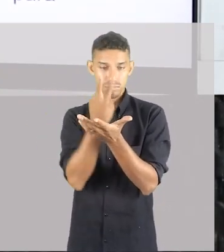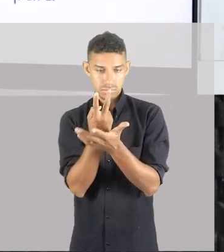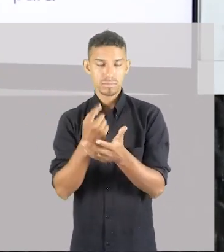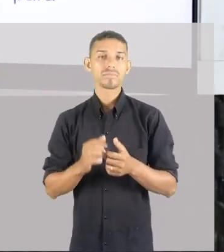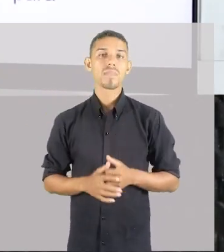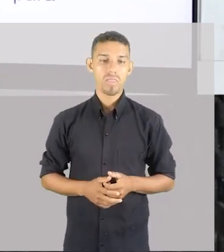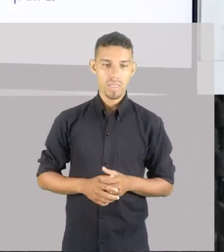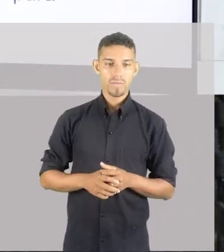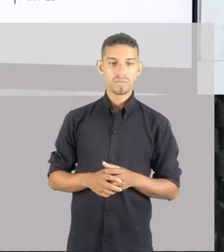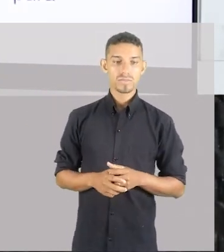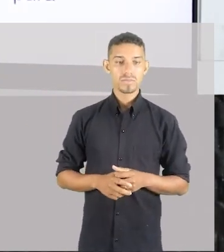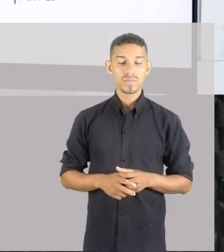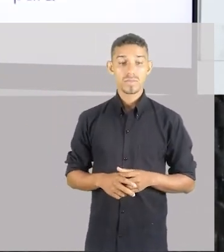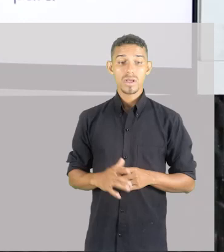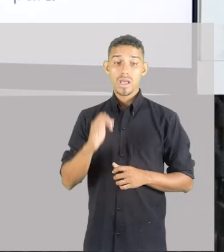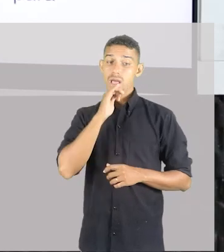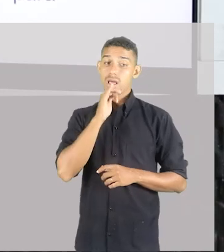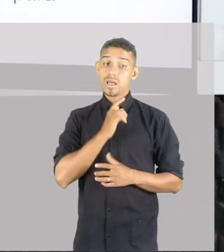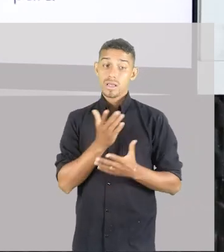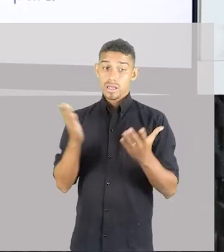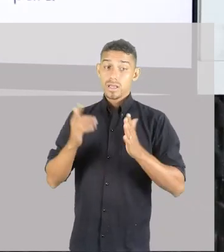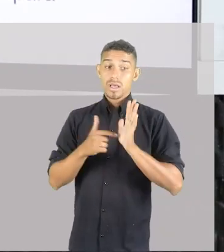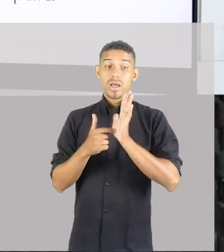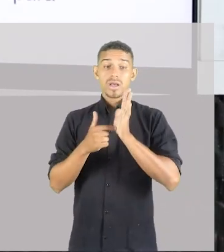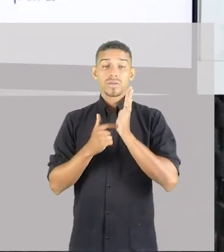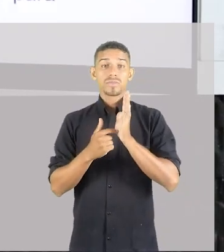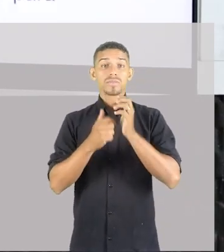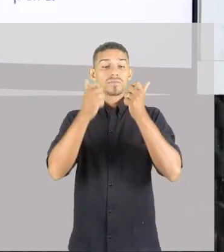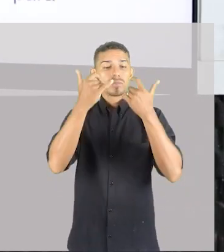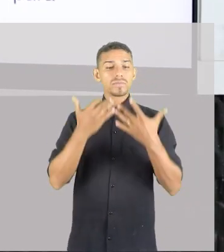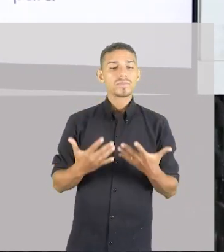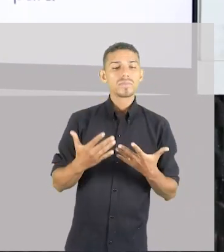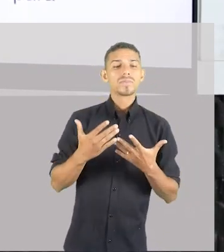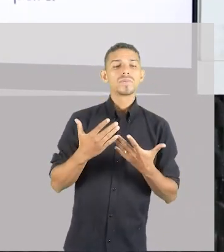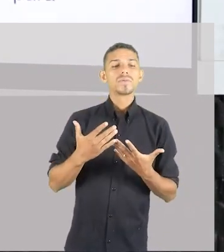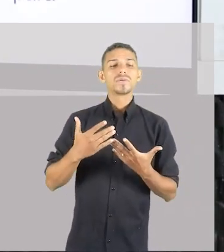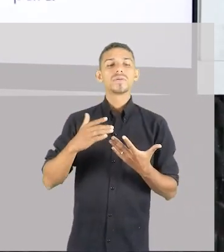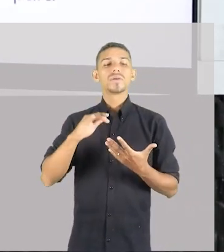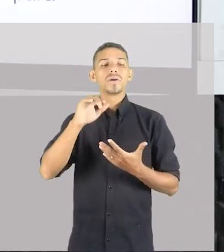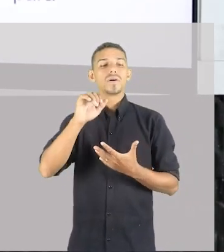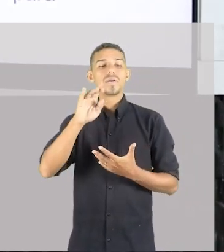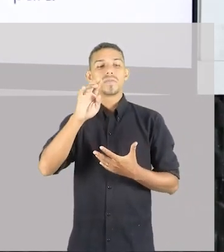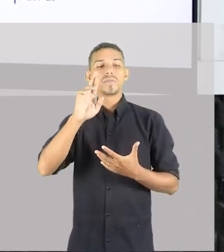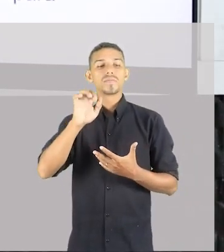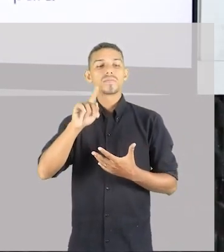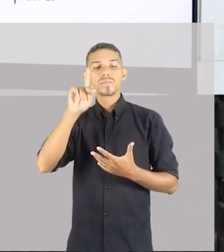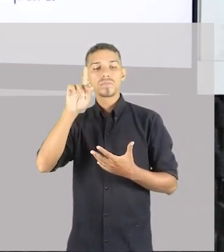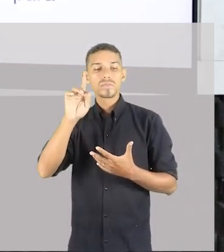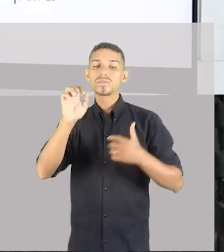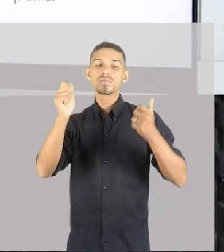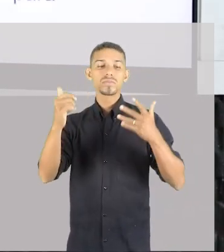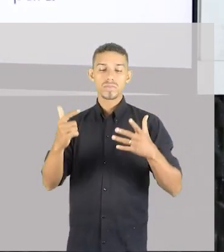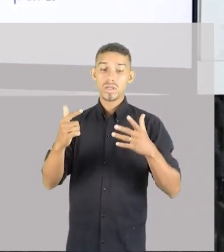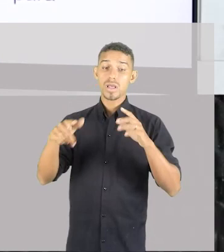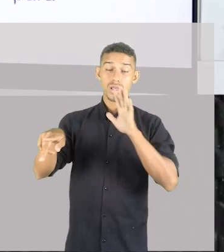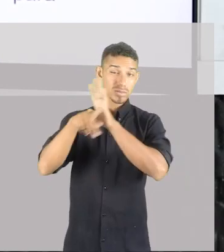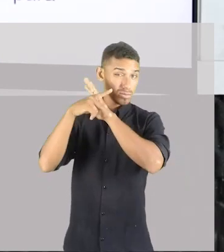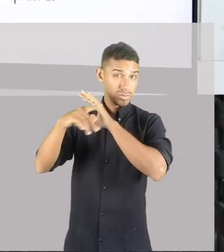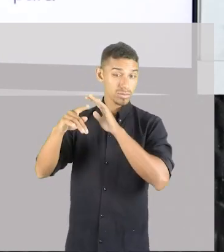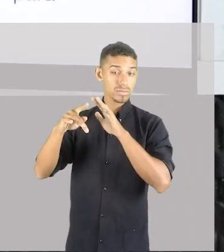o comitê Olímpico internacional ooi colocou o break dance como modalidade nas Olimpíadas de Paris